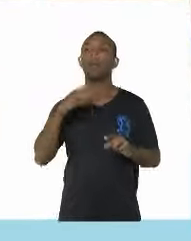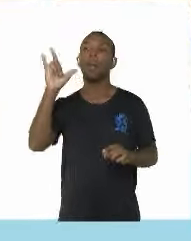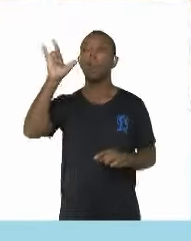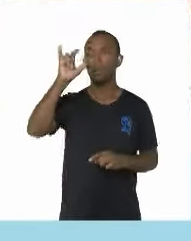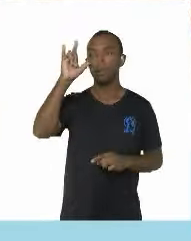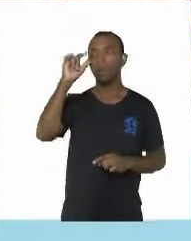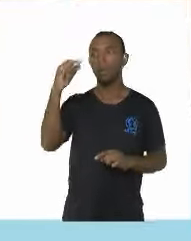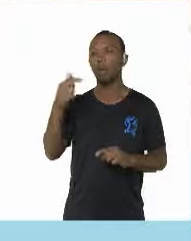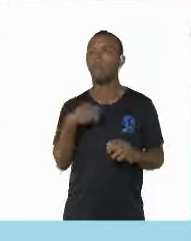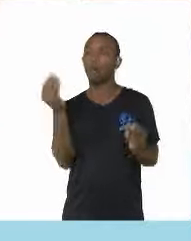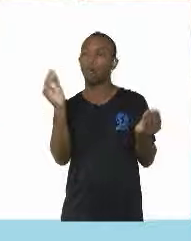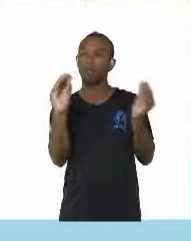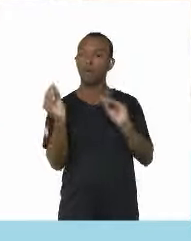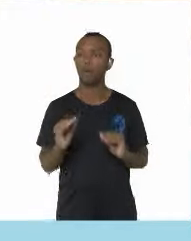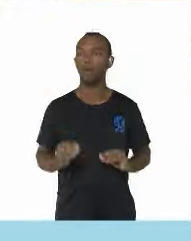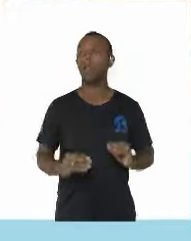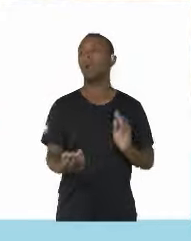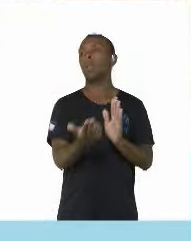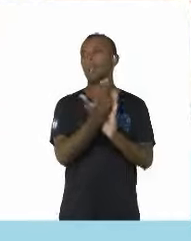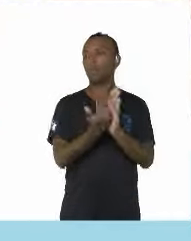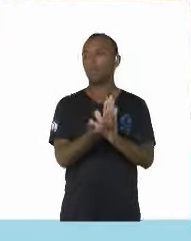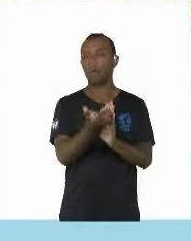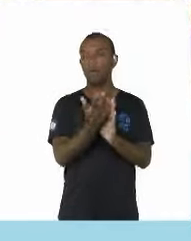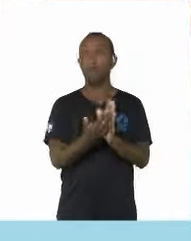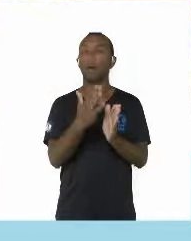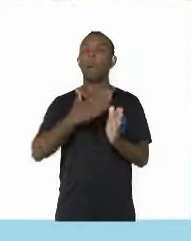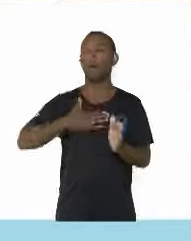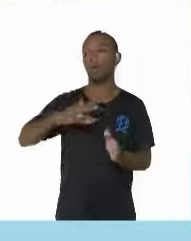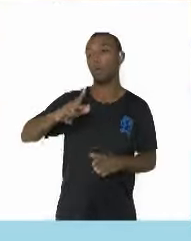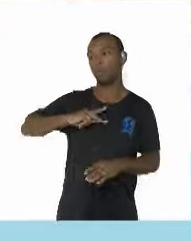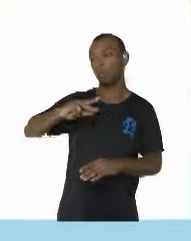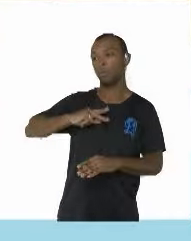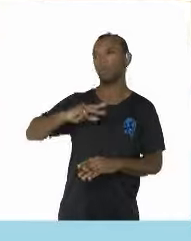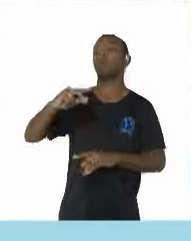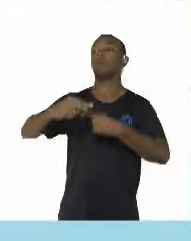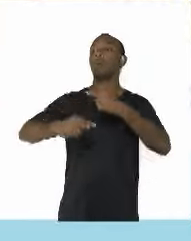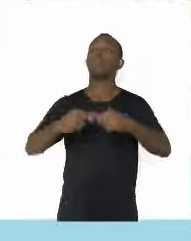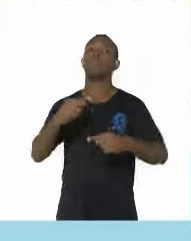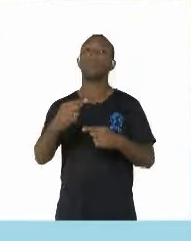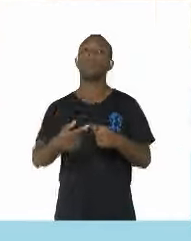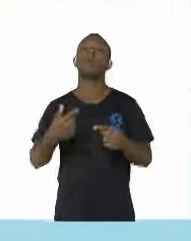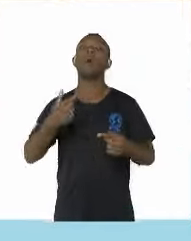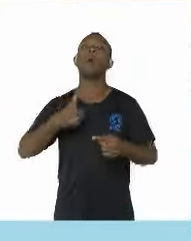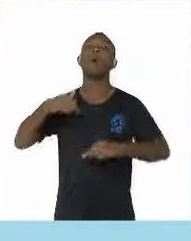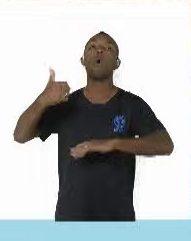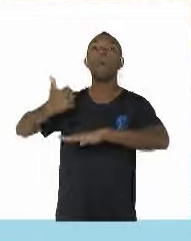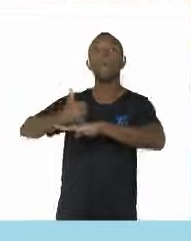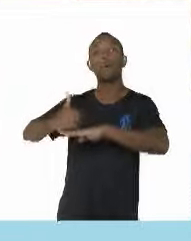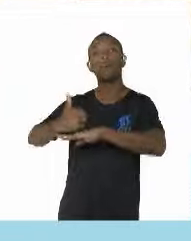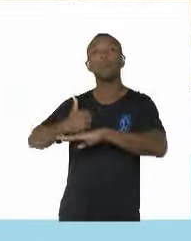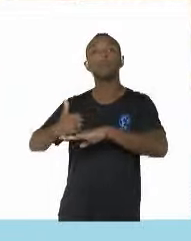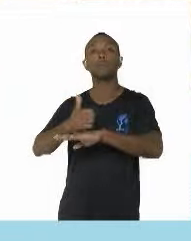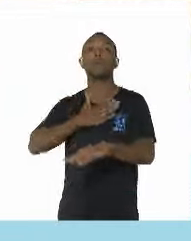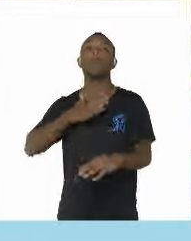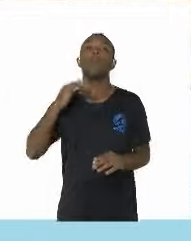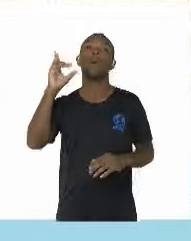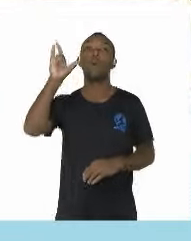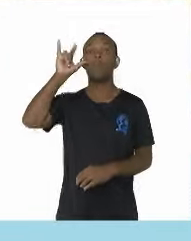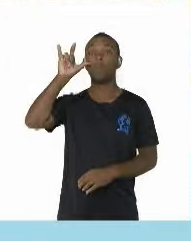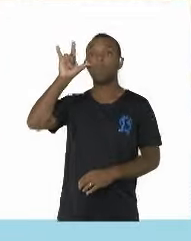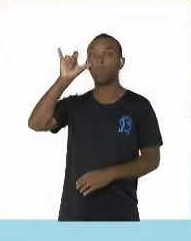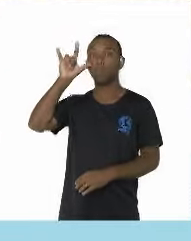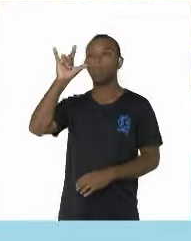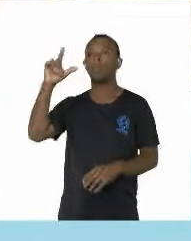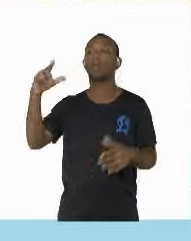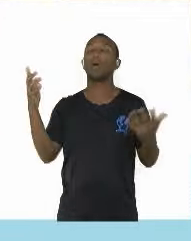antes eu compartilhava os meus desenhos, as minhas coisas mais pessoais. E eu profissionalizei ali o meu Instagram. Ele virou essa